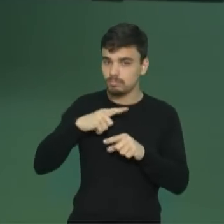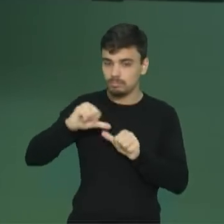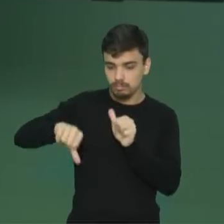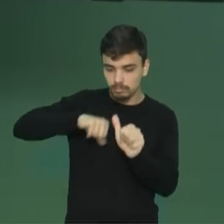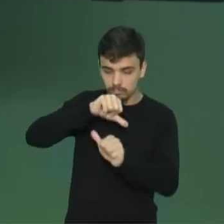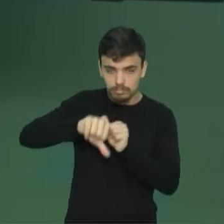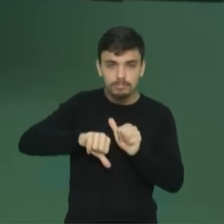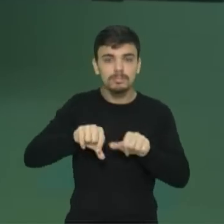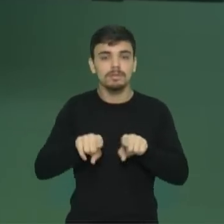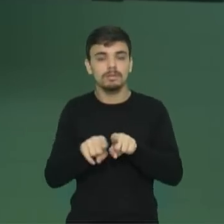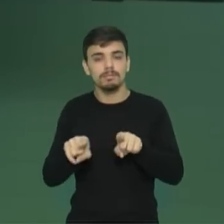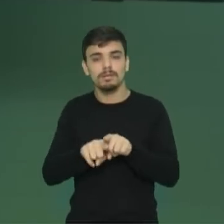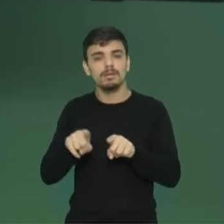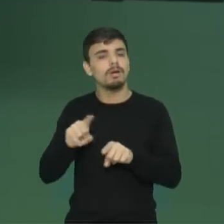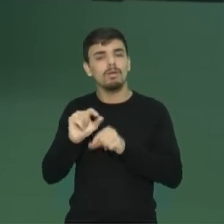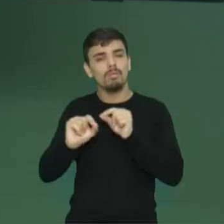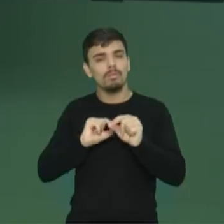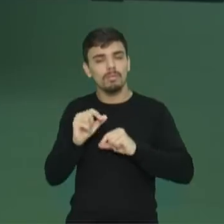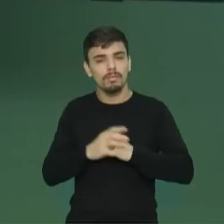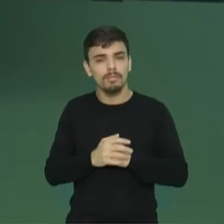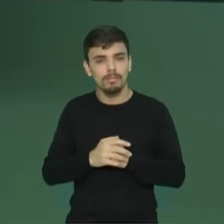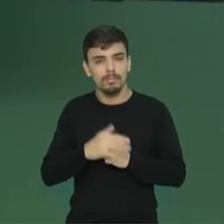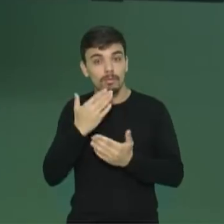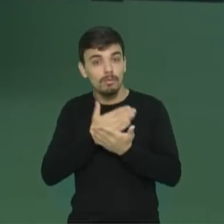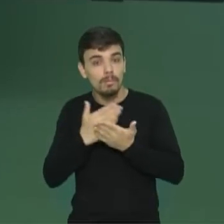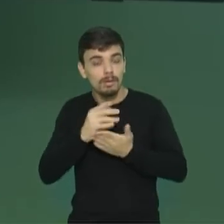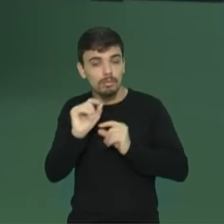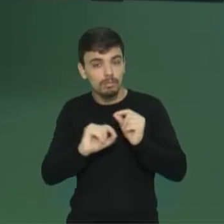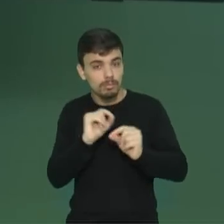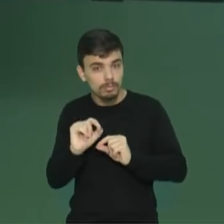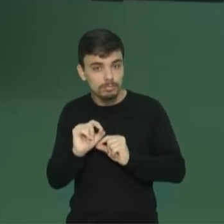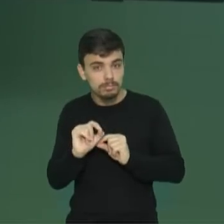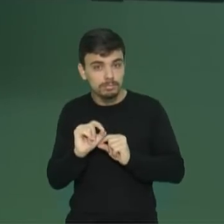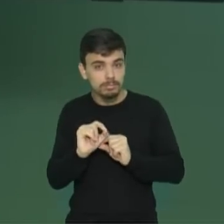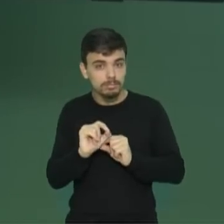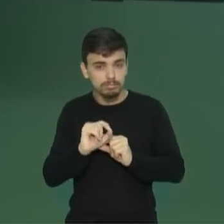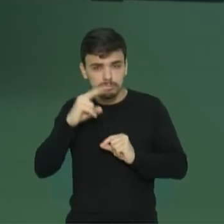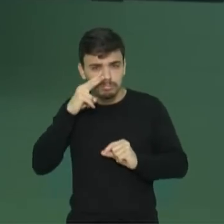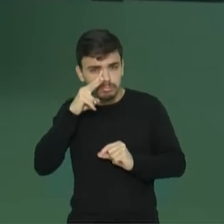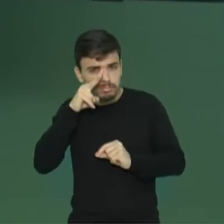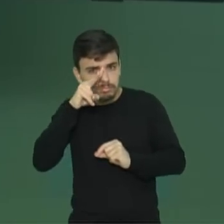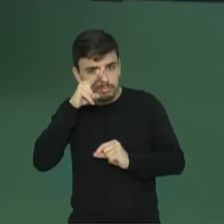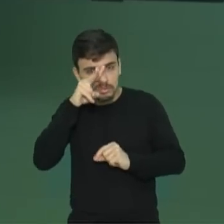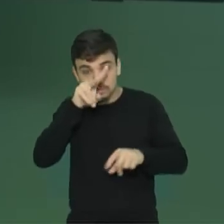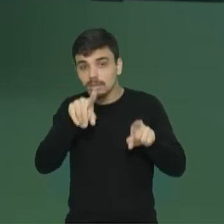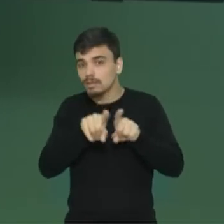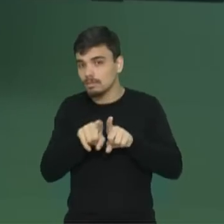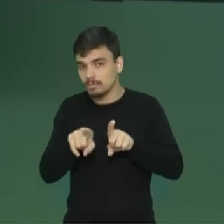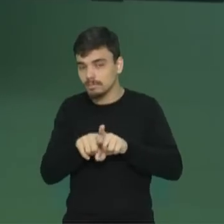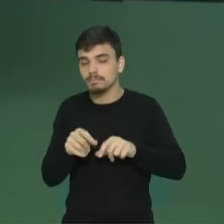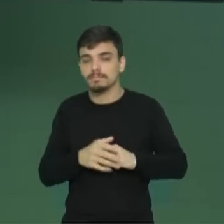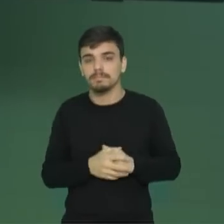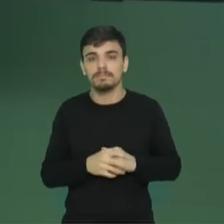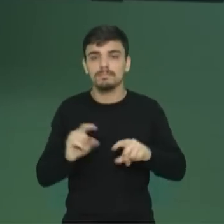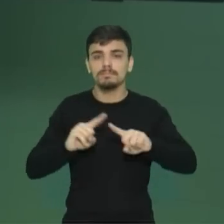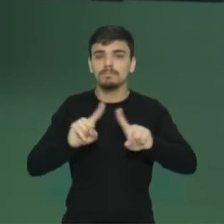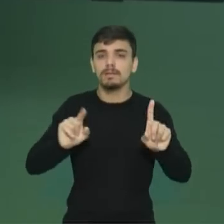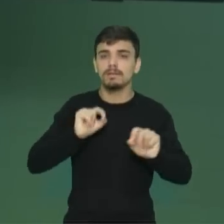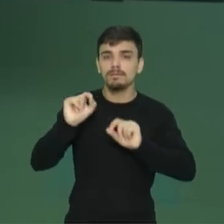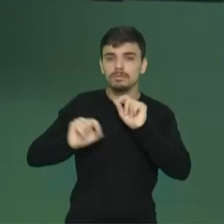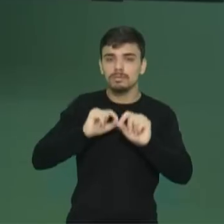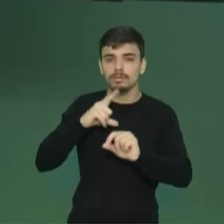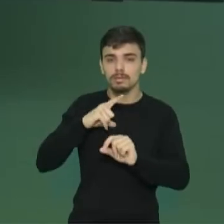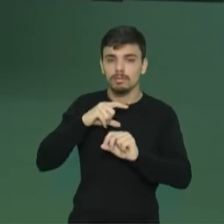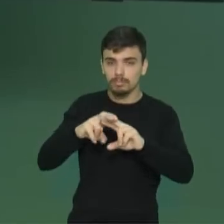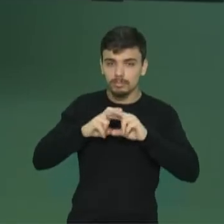interferência, e naquele ponto elas ganham em intensidade também. Só que, como no